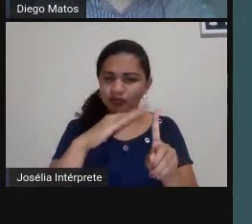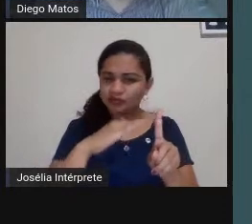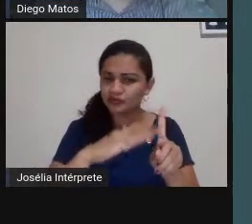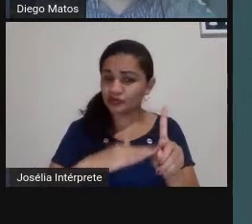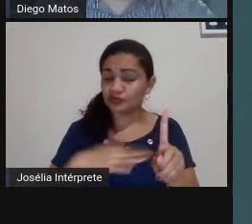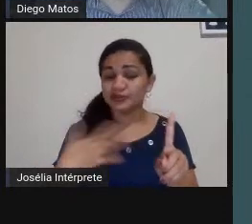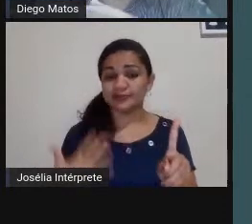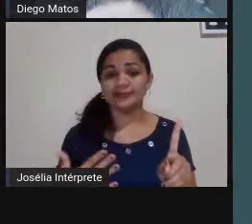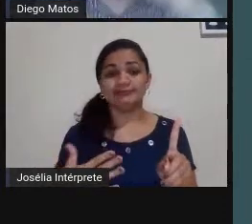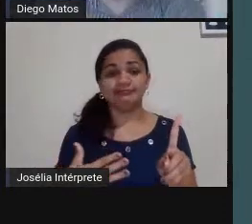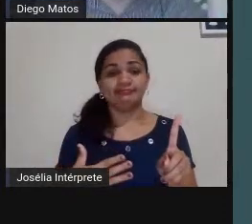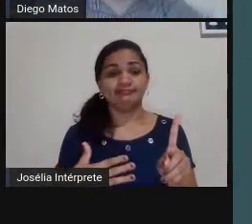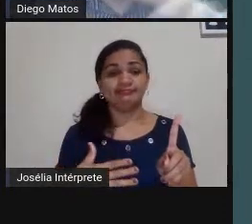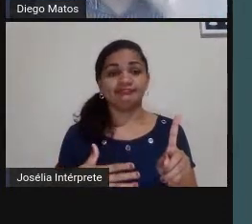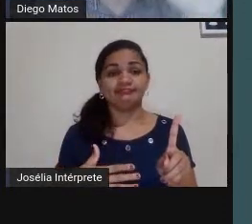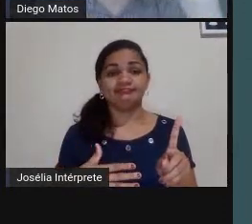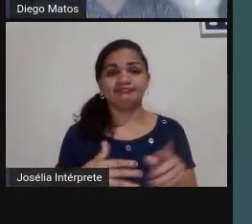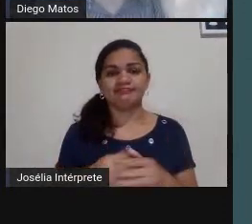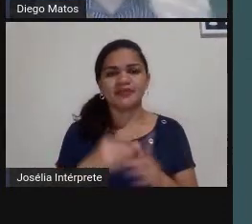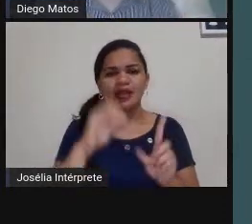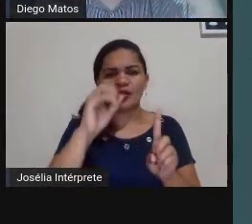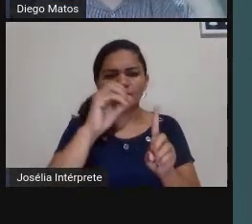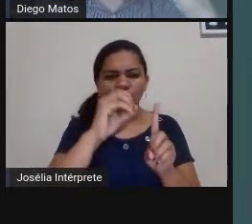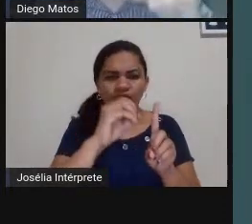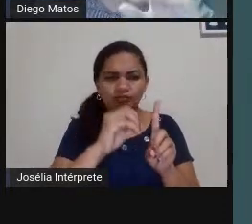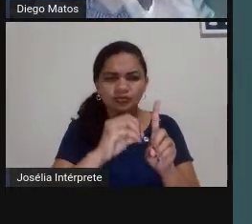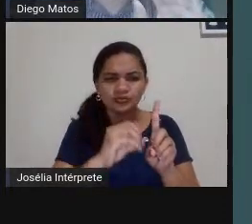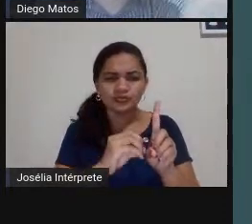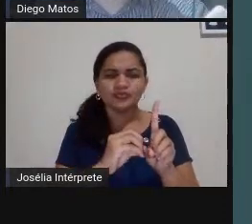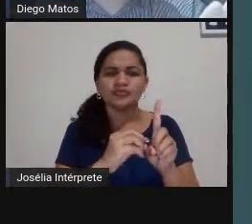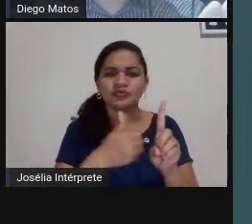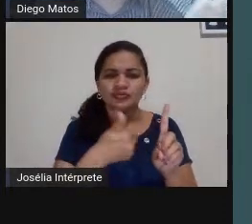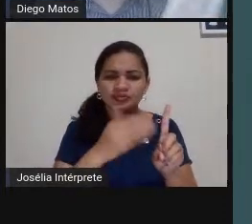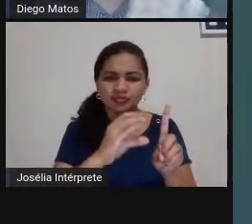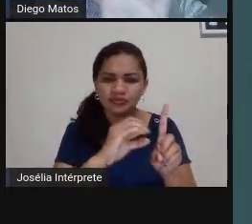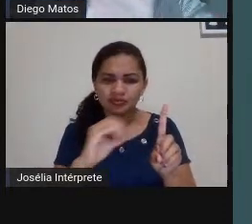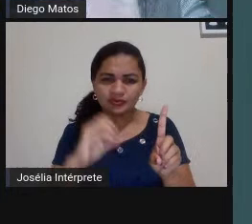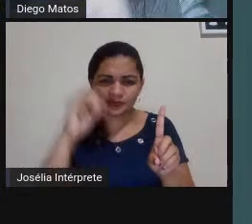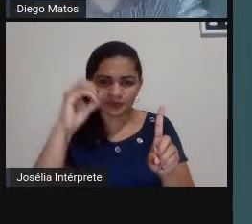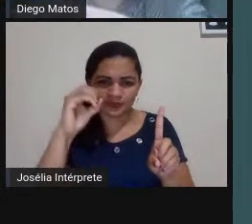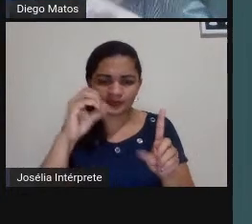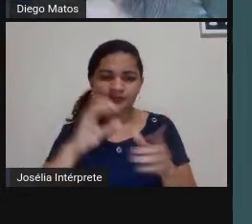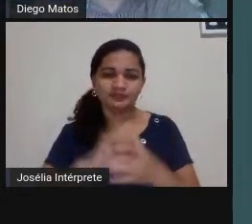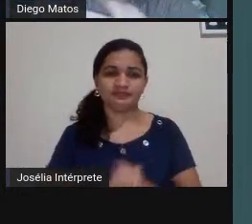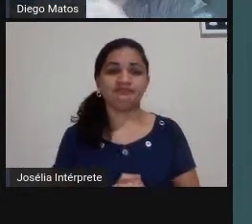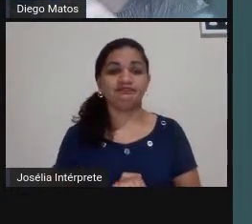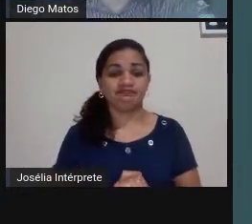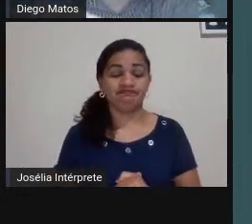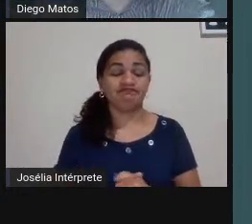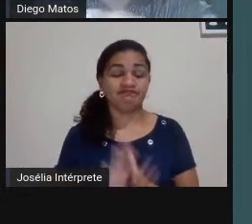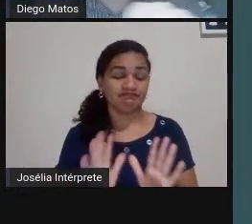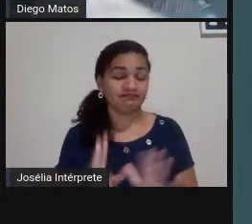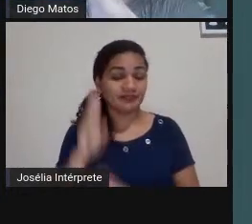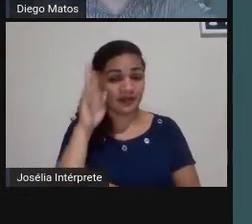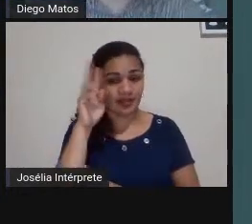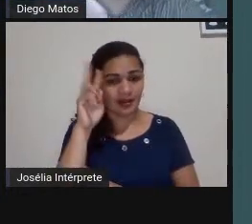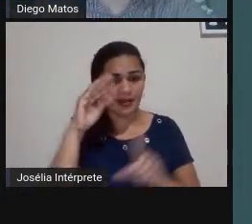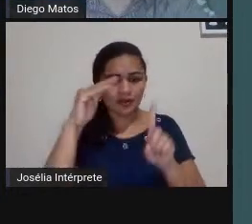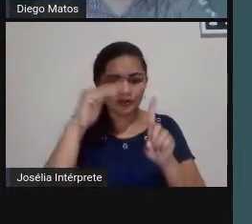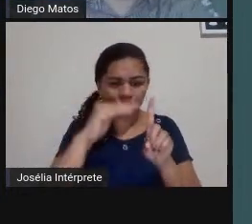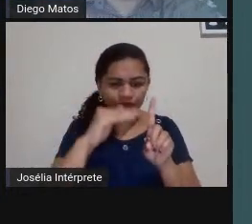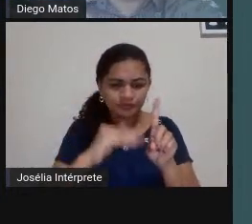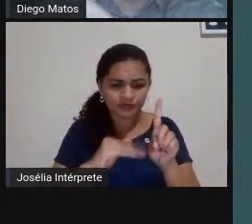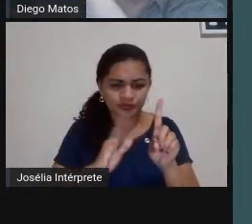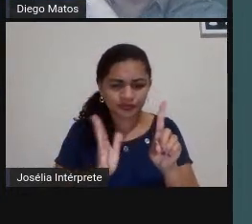previsto Então são temperaturas aqui que ficam abaixo de 100 graus celsius E lembrando que acho que a temperatura mais baixa